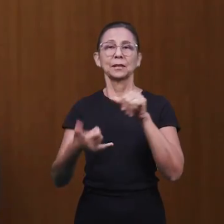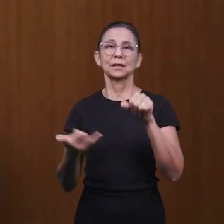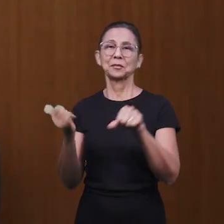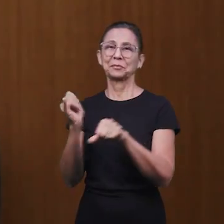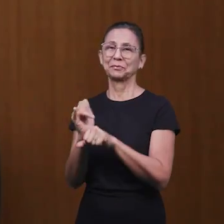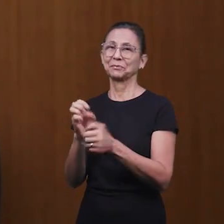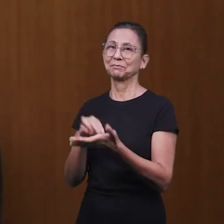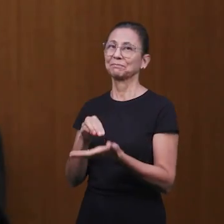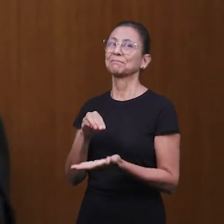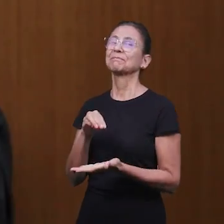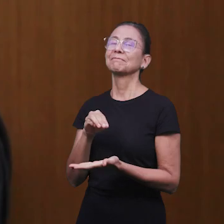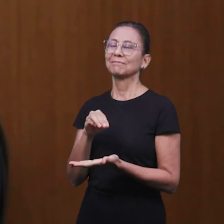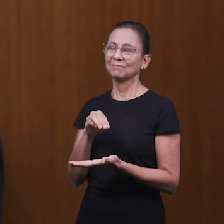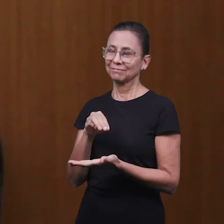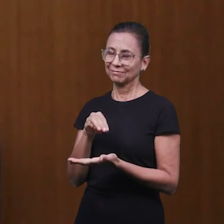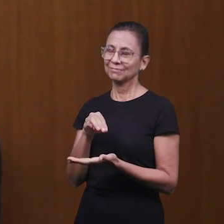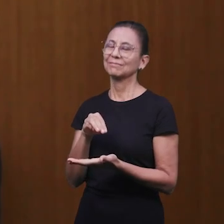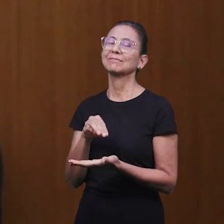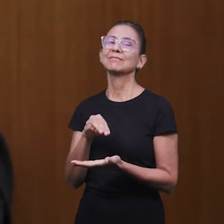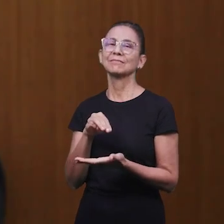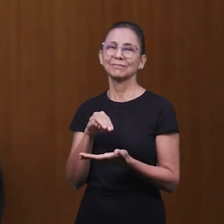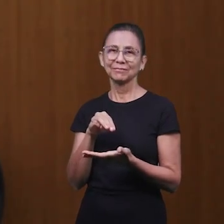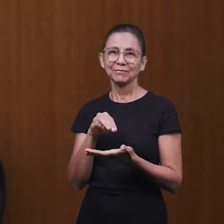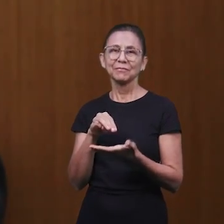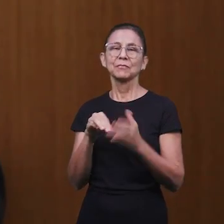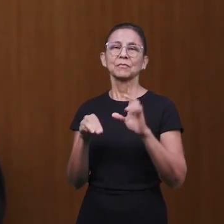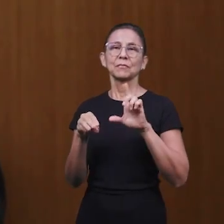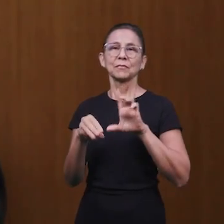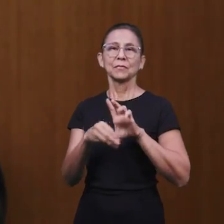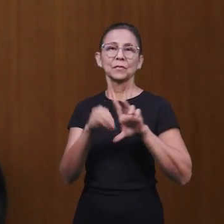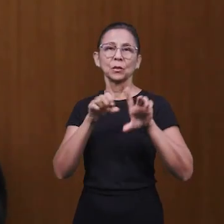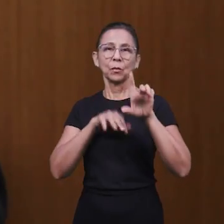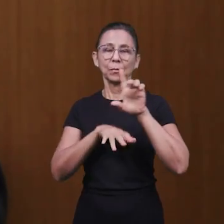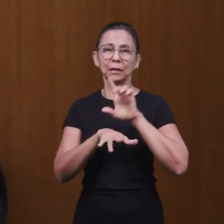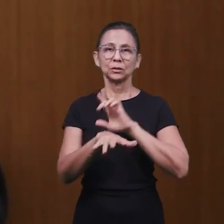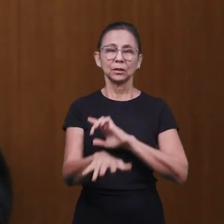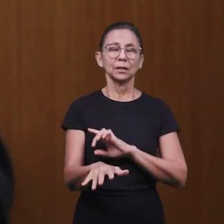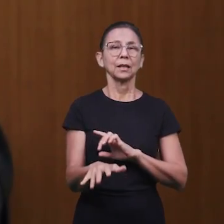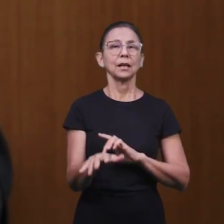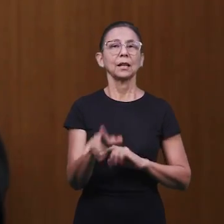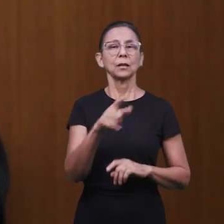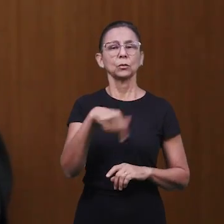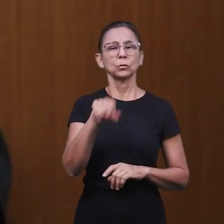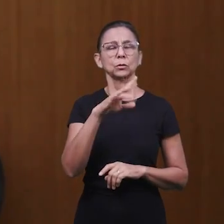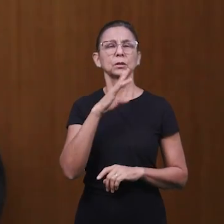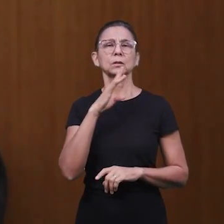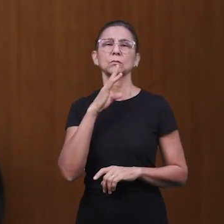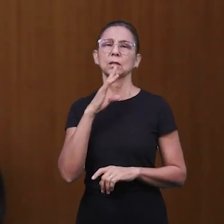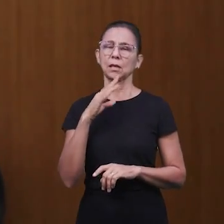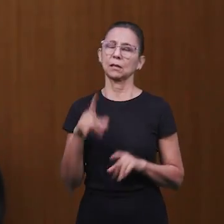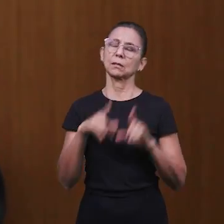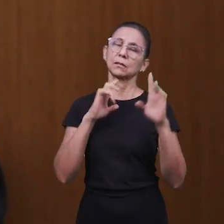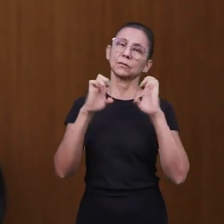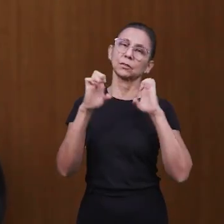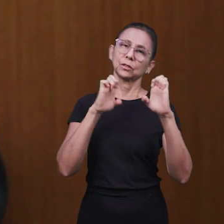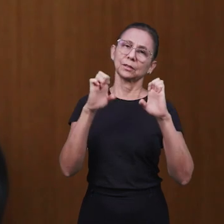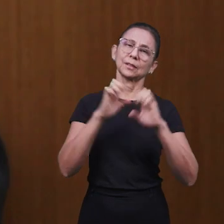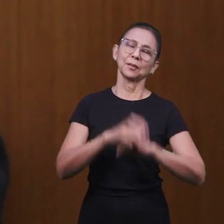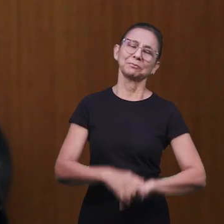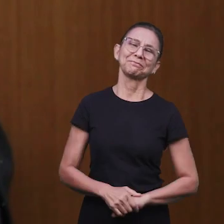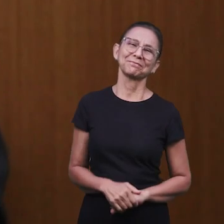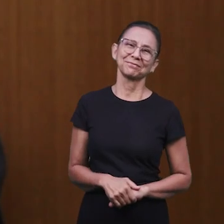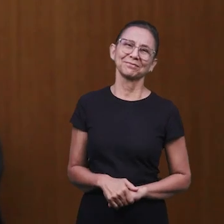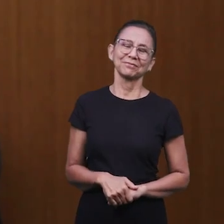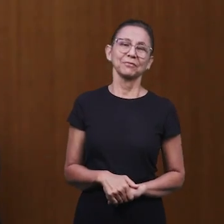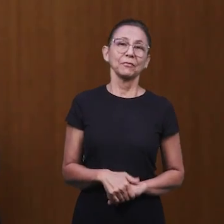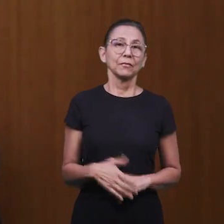Cristã Maranata no YouTube, que você também pode compartilhar com as pessoas que você conhece e evangelizar, inclusive, através do Conversas Bíblicas.